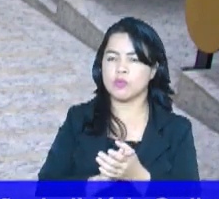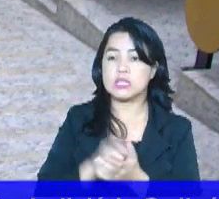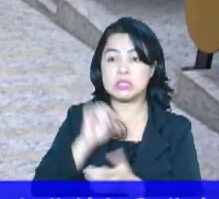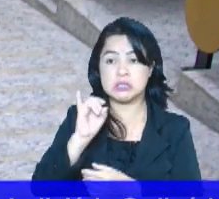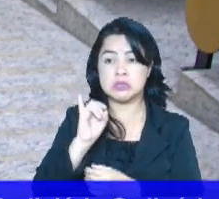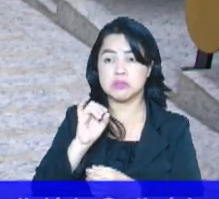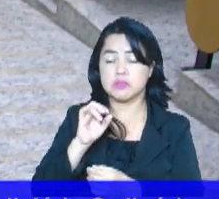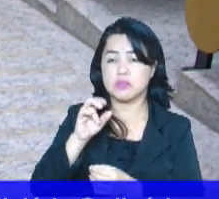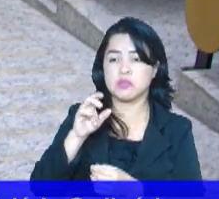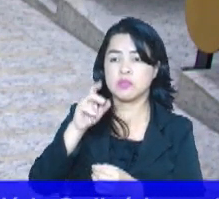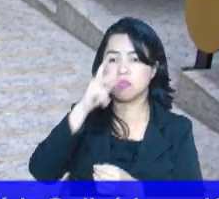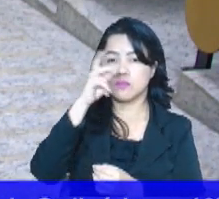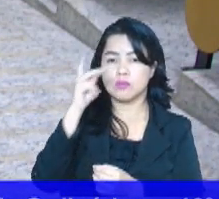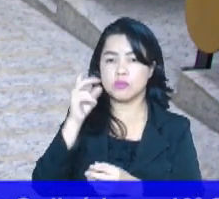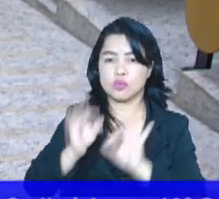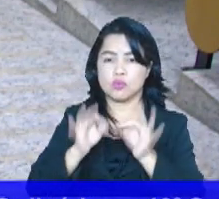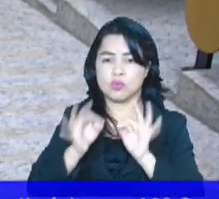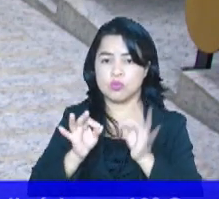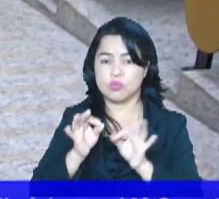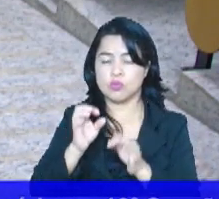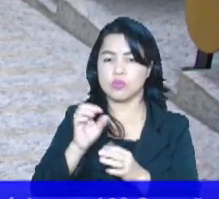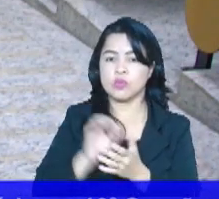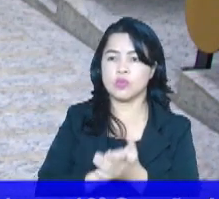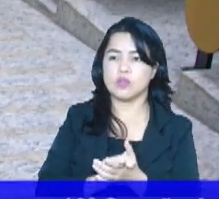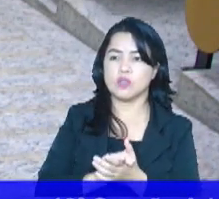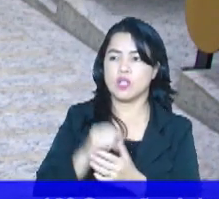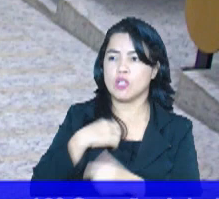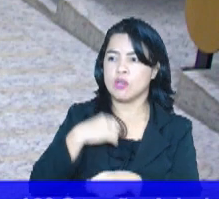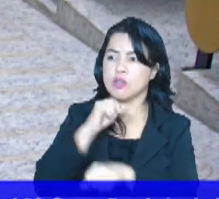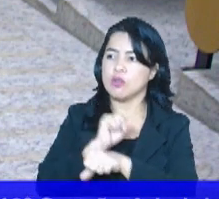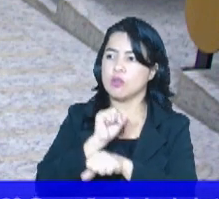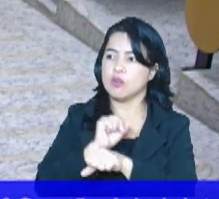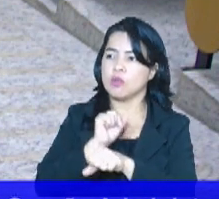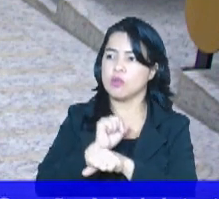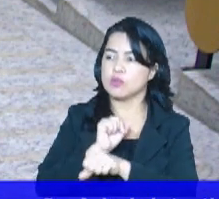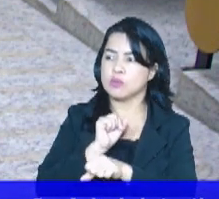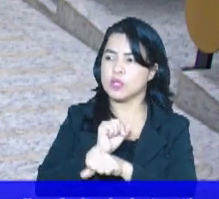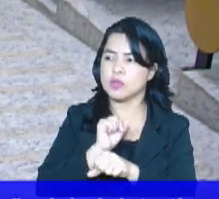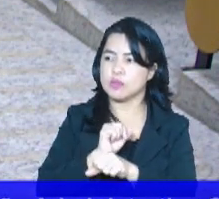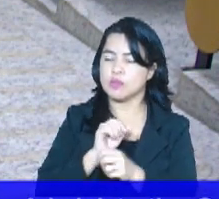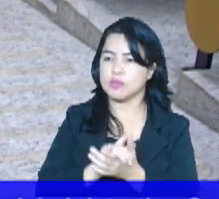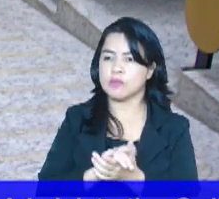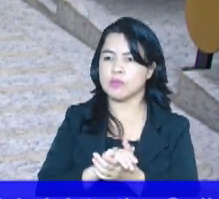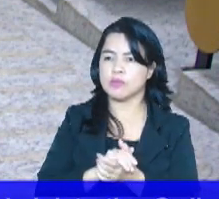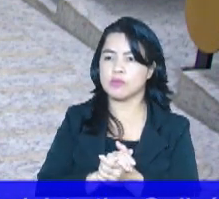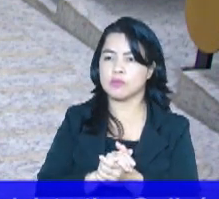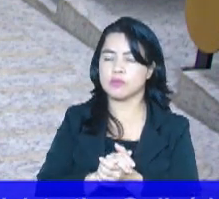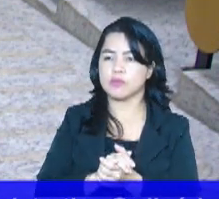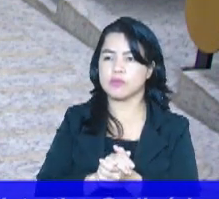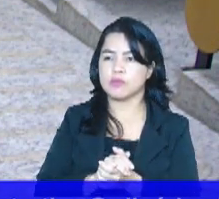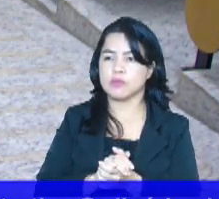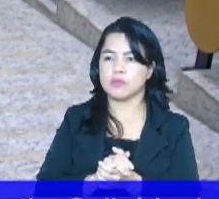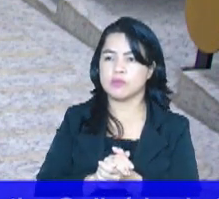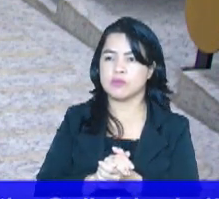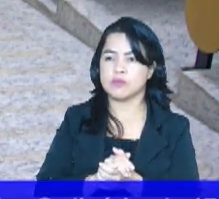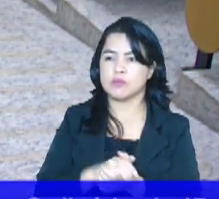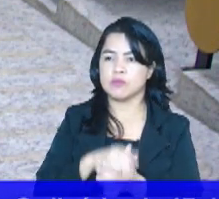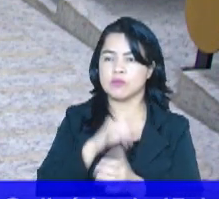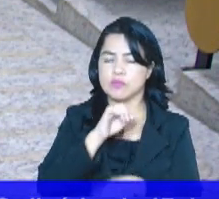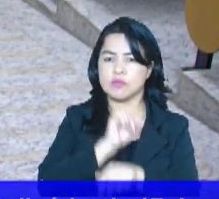antecipar. Juiz Orlando Vasconcelos, antecipa ou aguarda? Eu vou aguardar, então, excelência. Aguardar. Juiz...